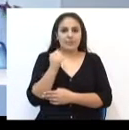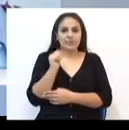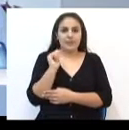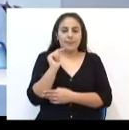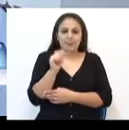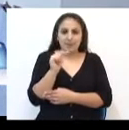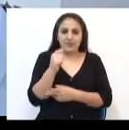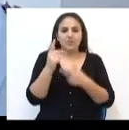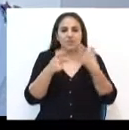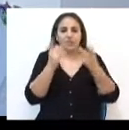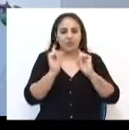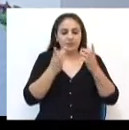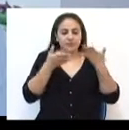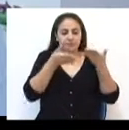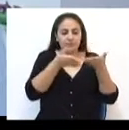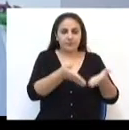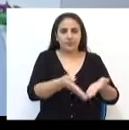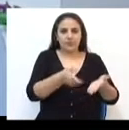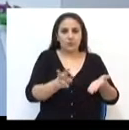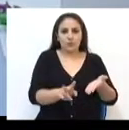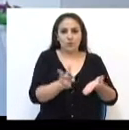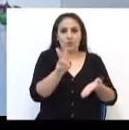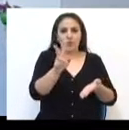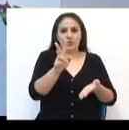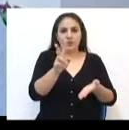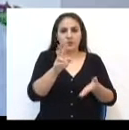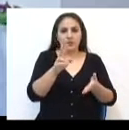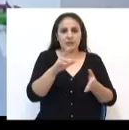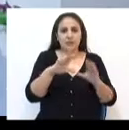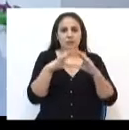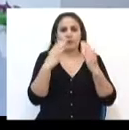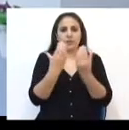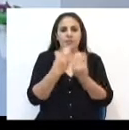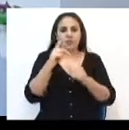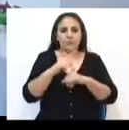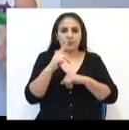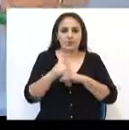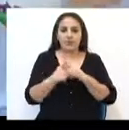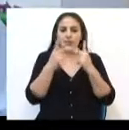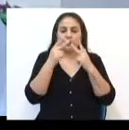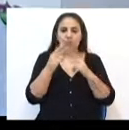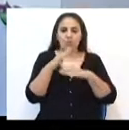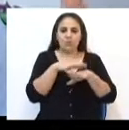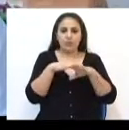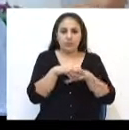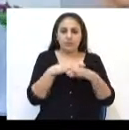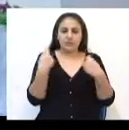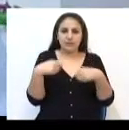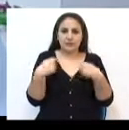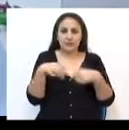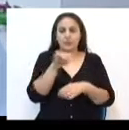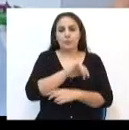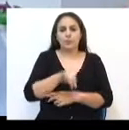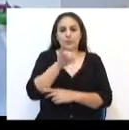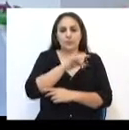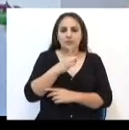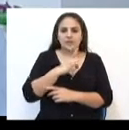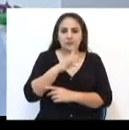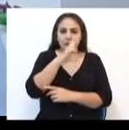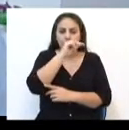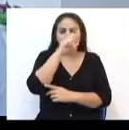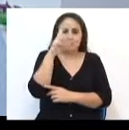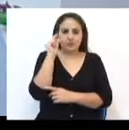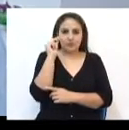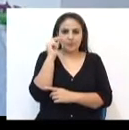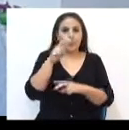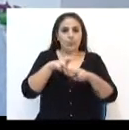para ele direcionar este valor na comunidade de Passo Fundo conforme os diálogos das necessidades importantes que tem no